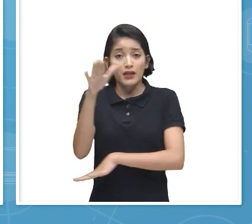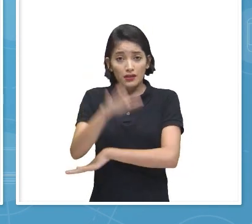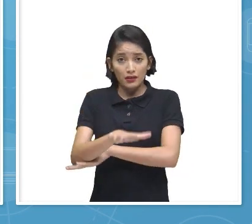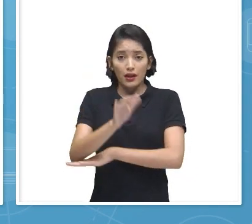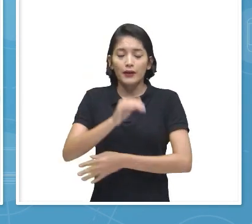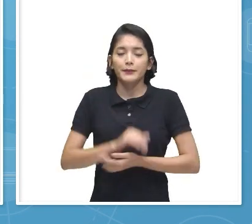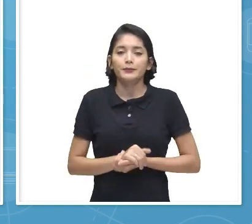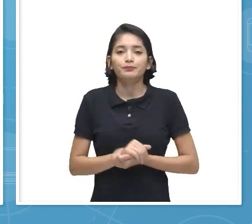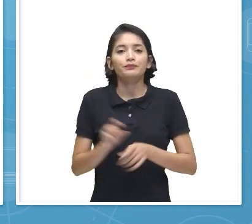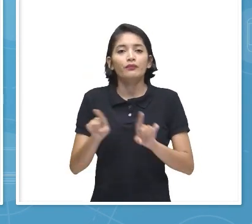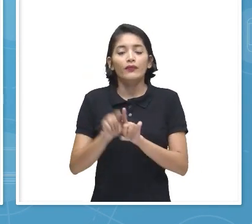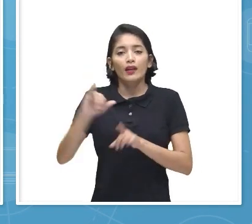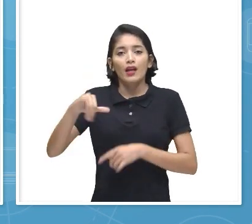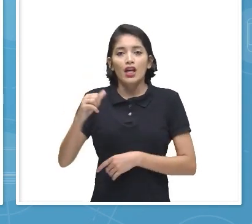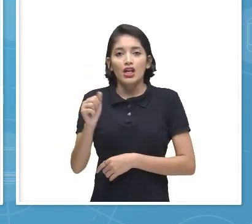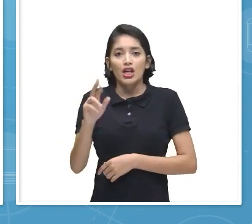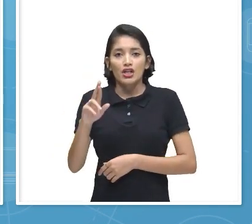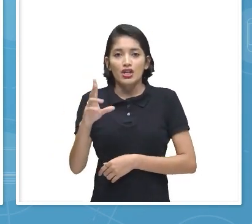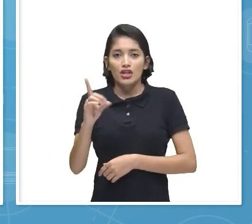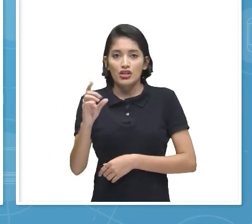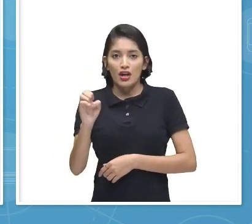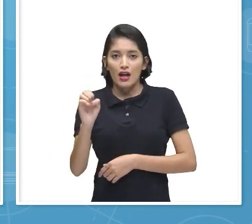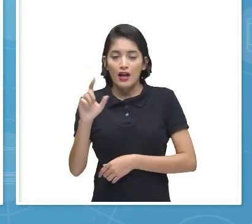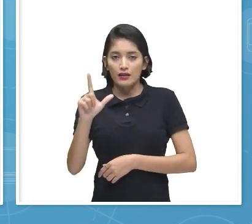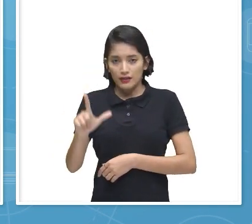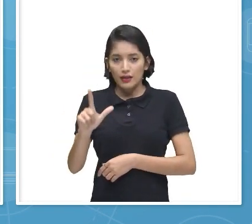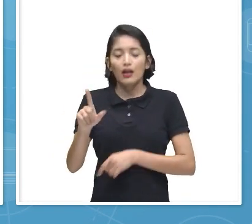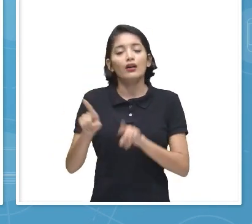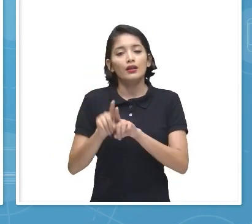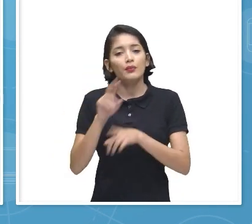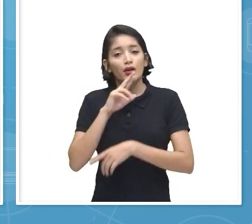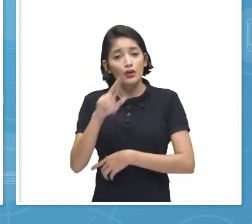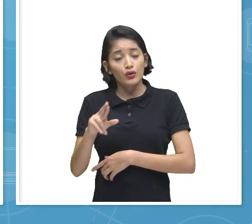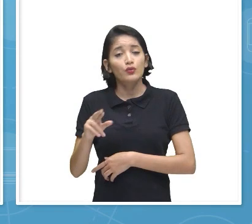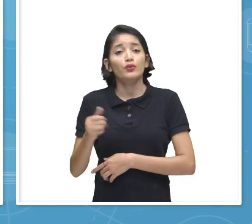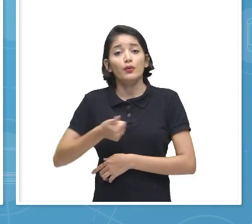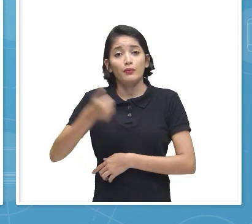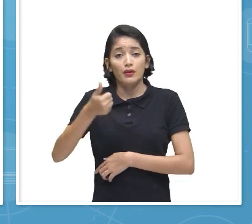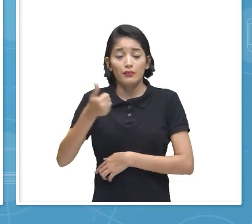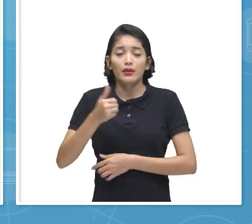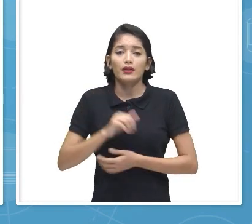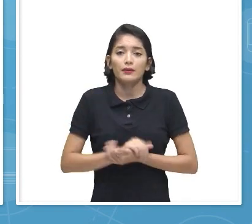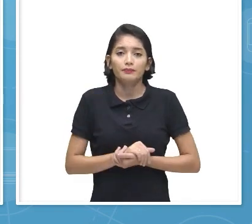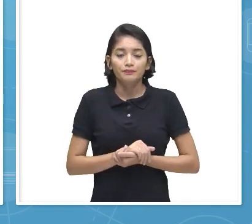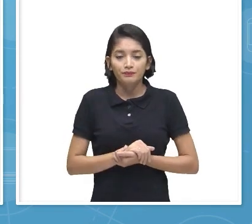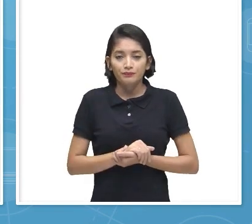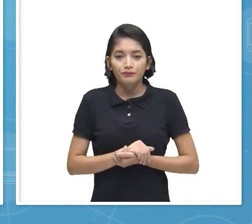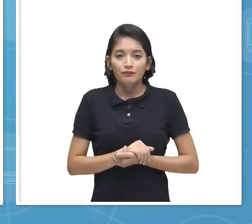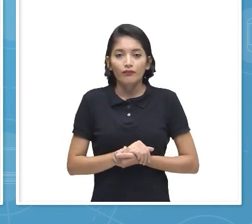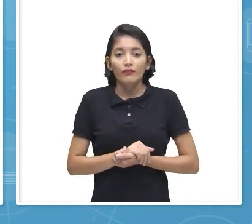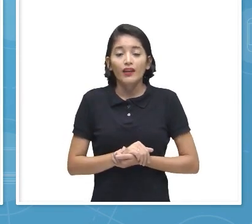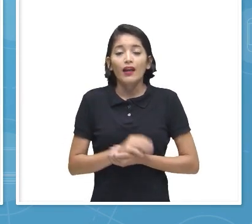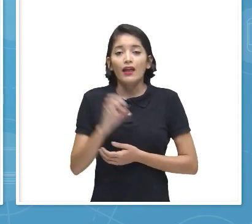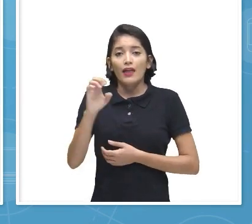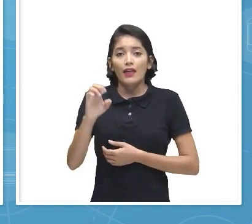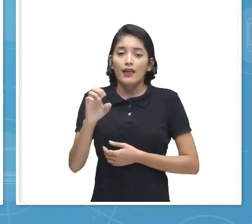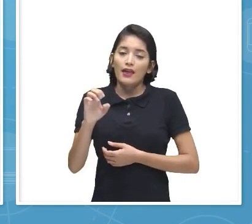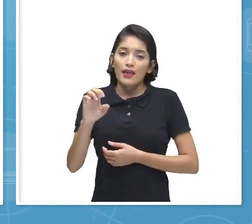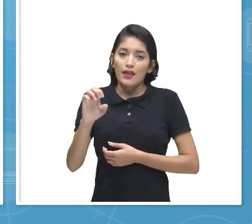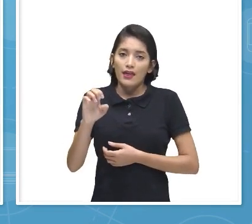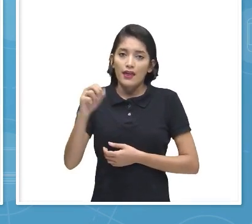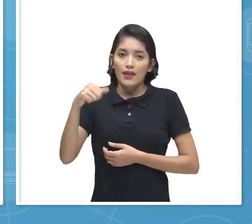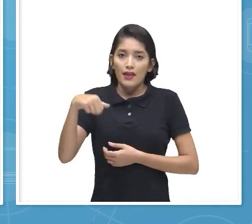Aí o Jardel, da escola Elizabeth Freire, também respondeu questão 1. O Henrique, da Eliana Socorro Pacheco